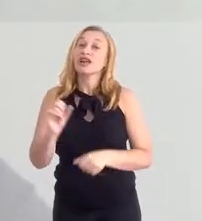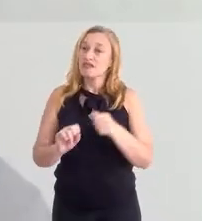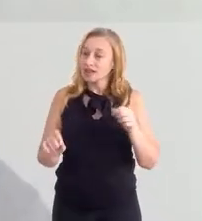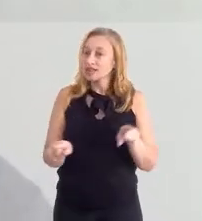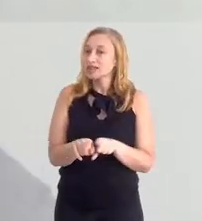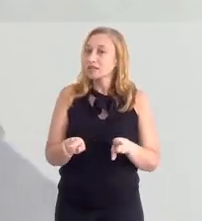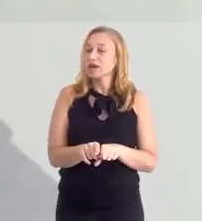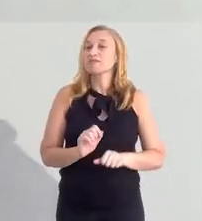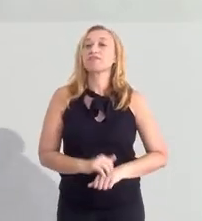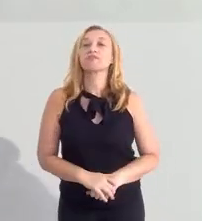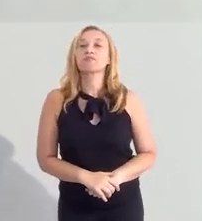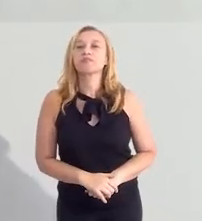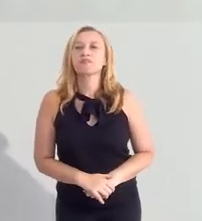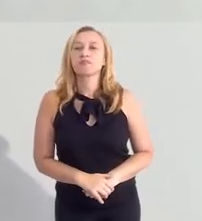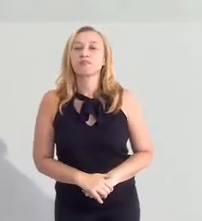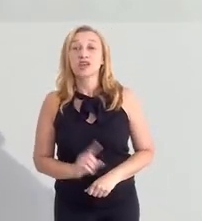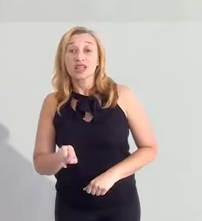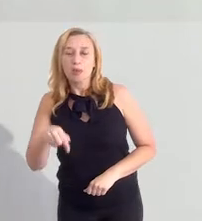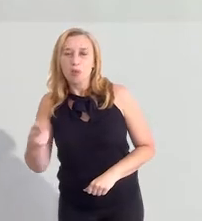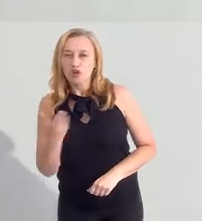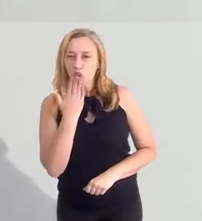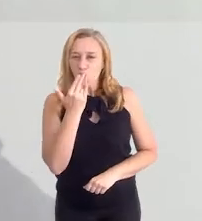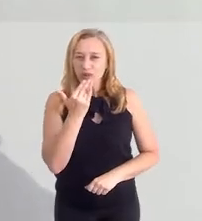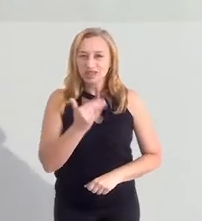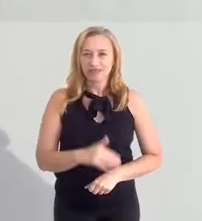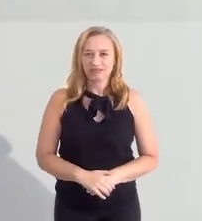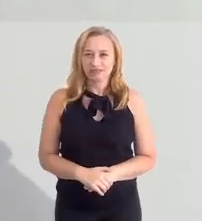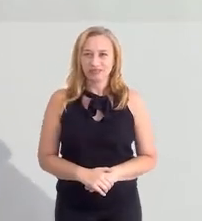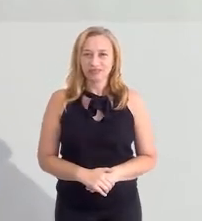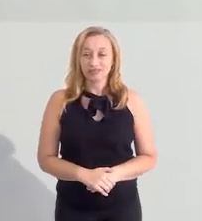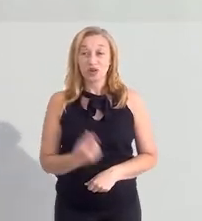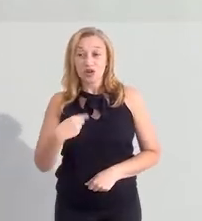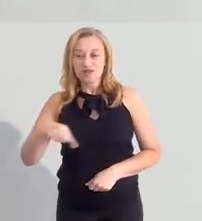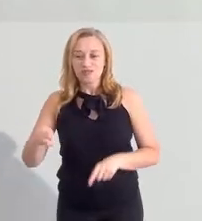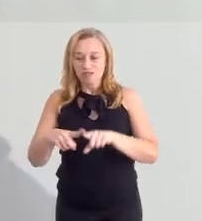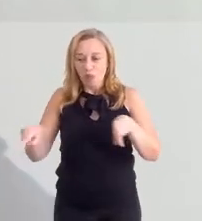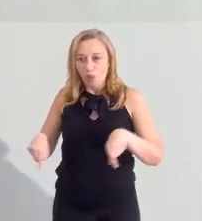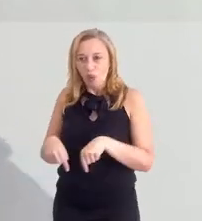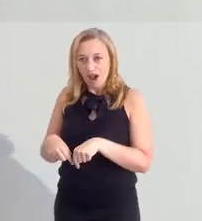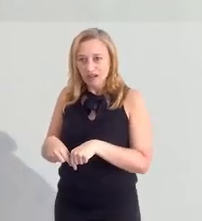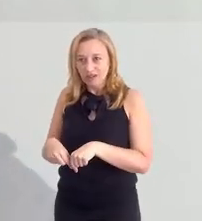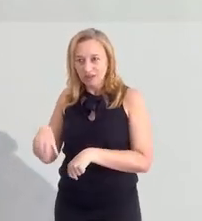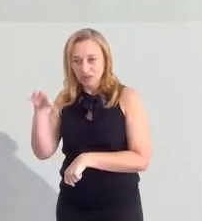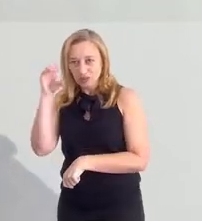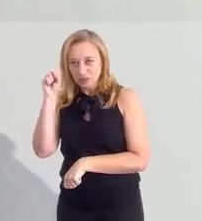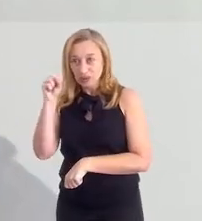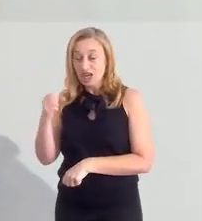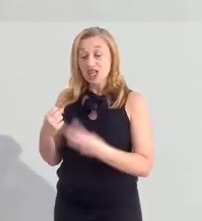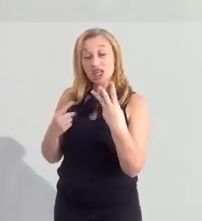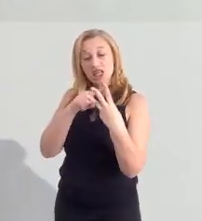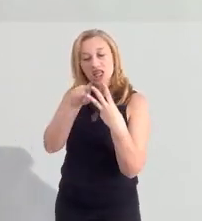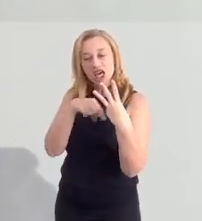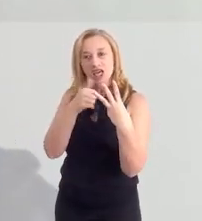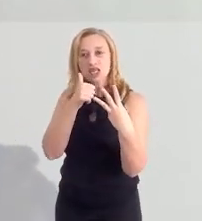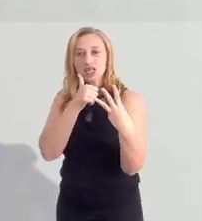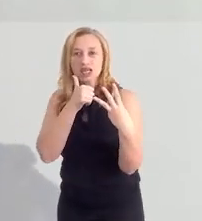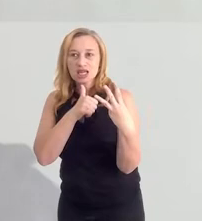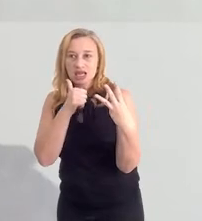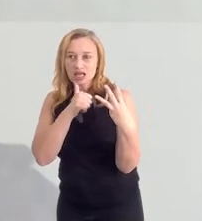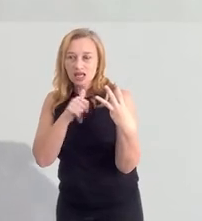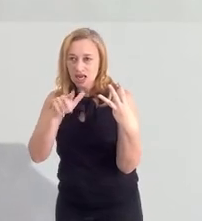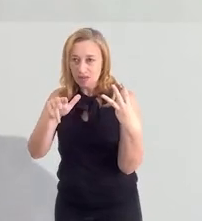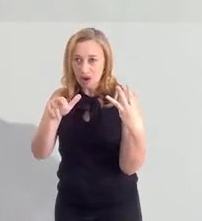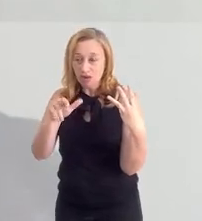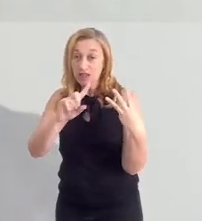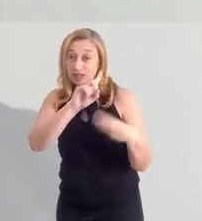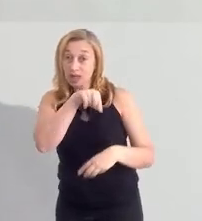que era mais ou menos assim. Depois do almoço, nós todos íamos para o quarto, eu e três irmãs. Depois surgiu o quinto